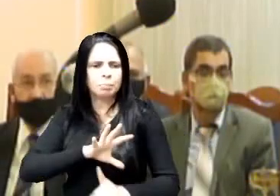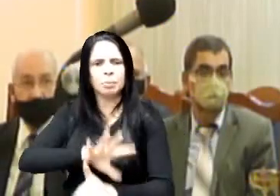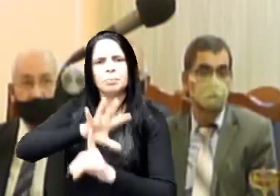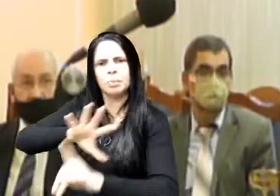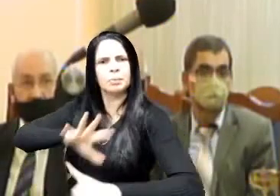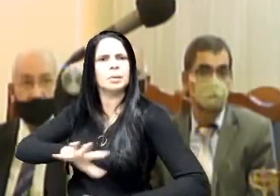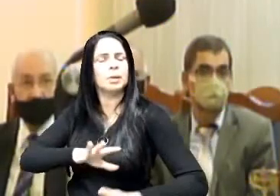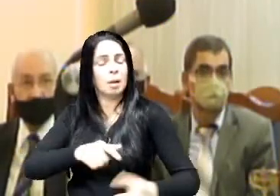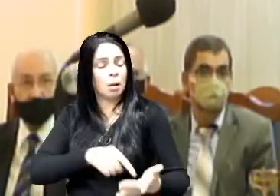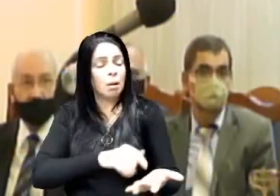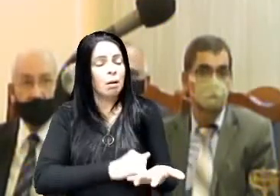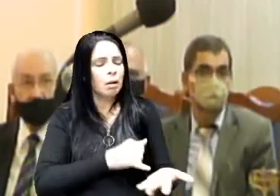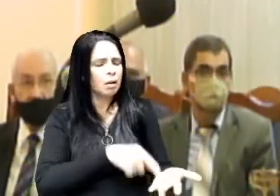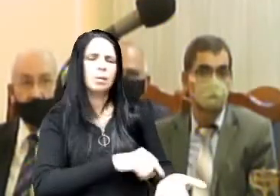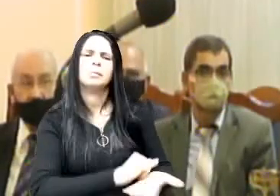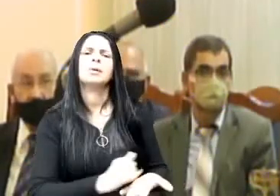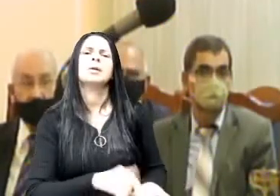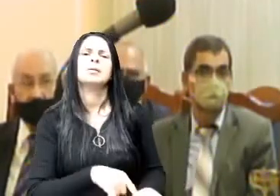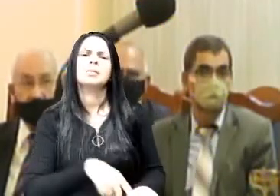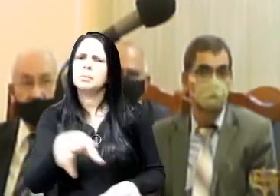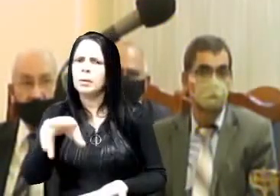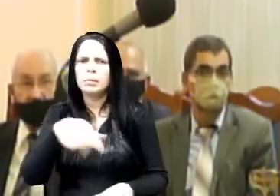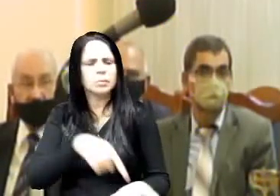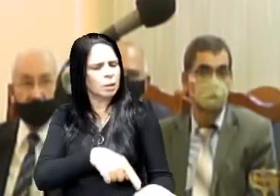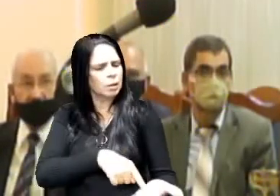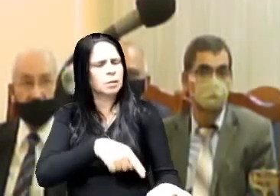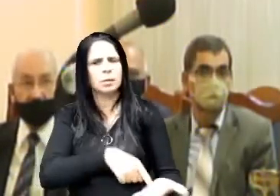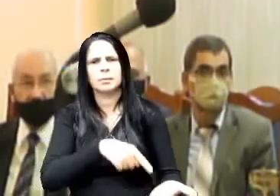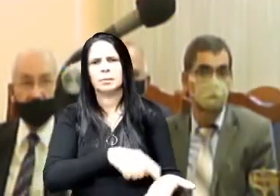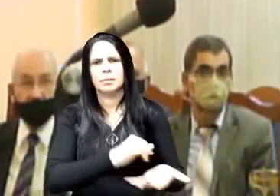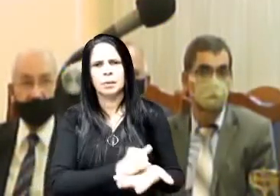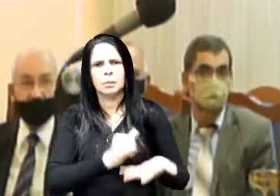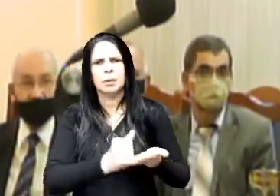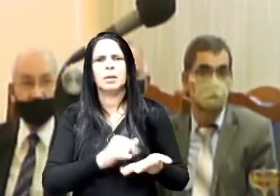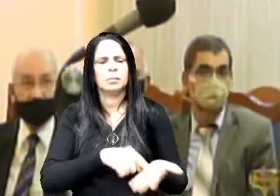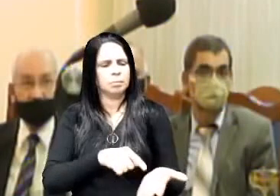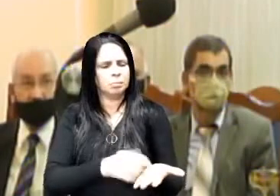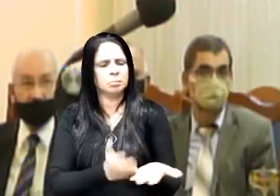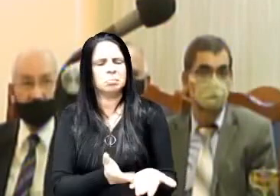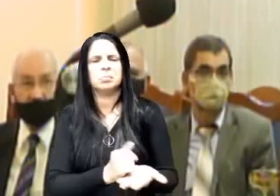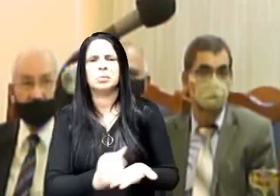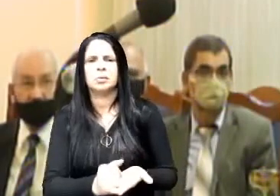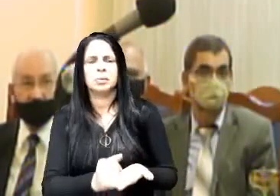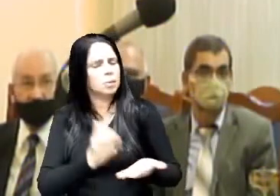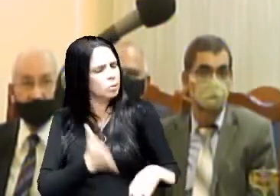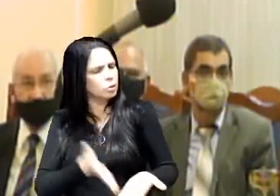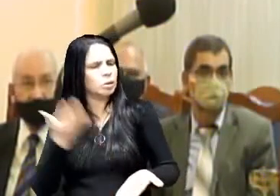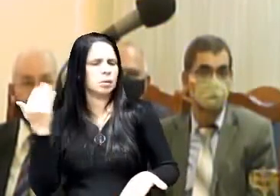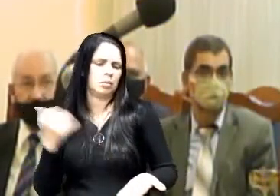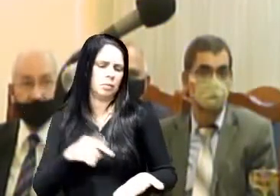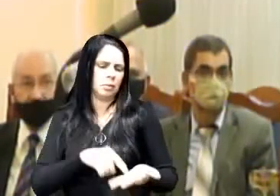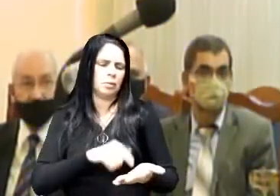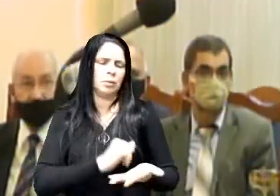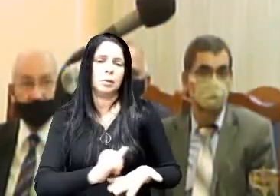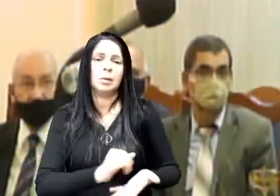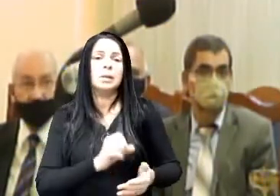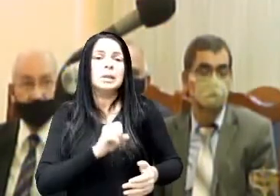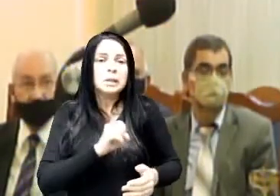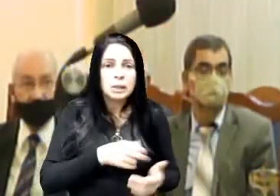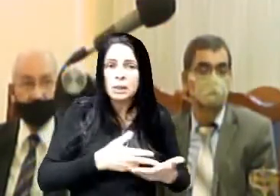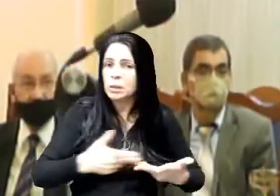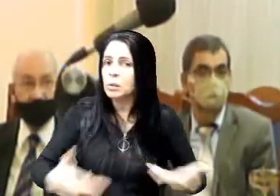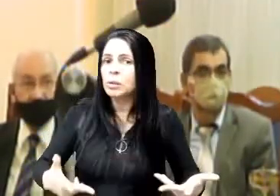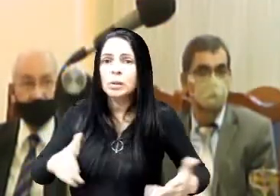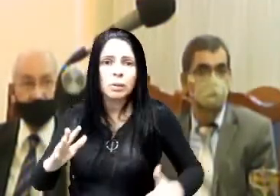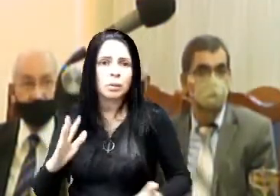Perseguições. Está na palavra, irmão. Está na palavra. Já estava escrito. Se essas coisas não